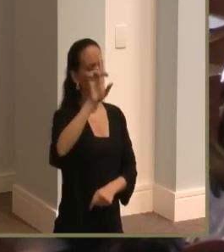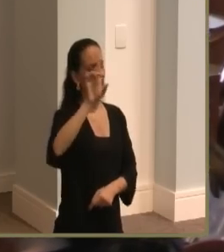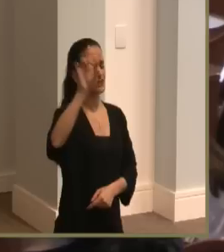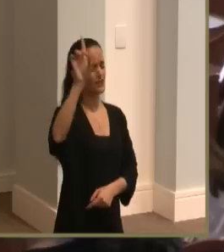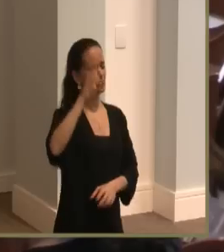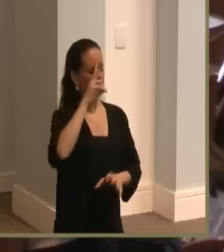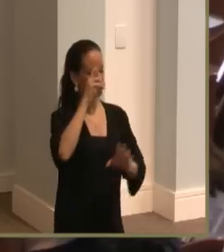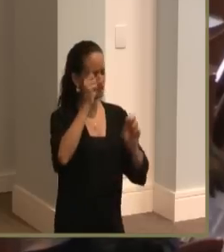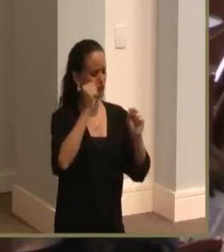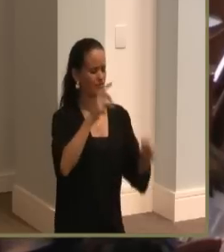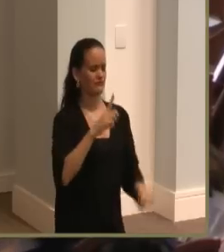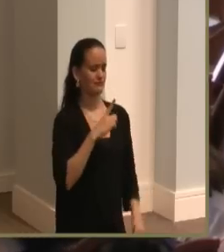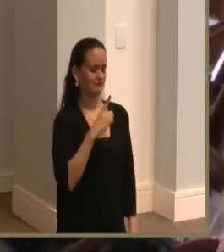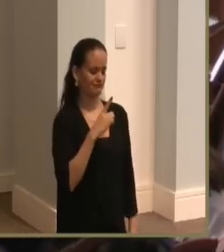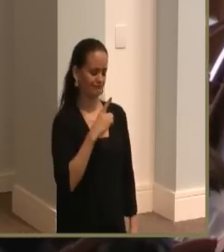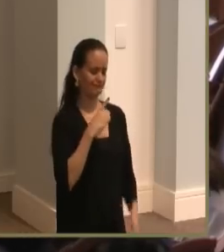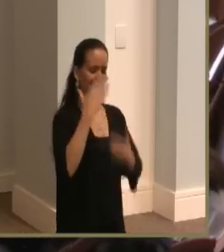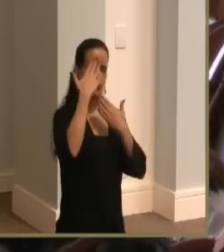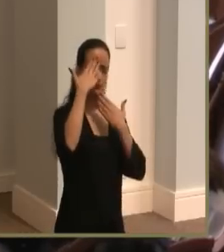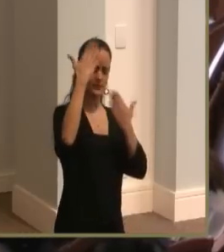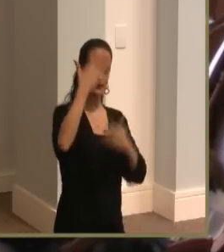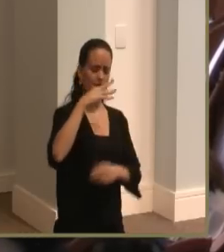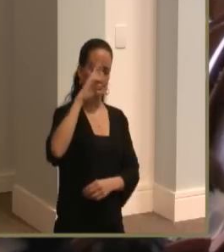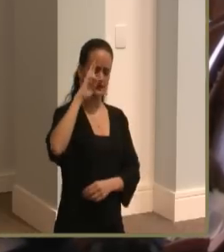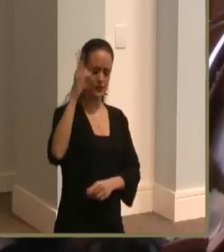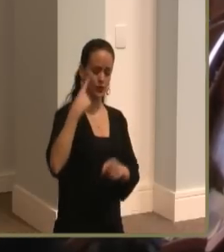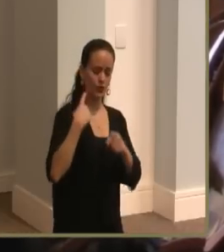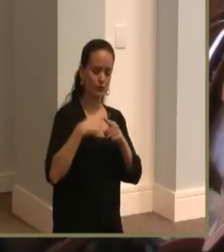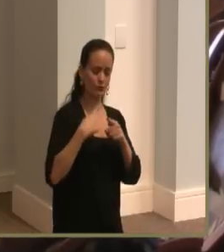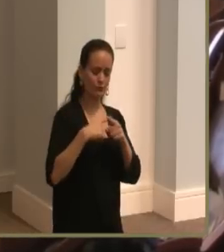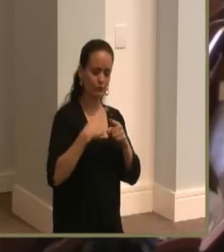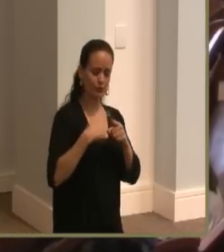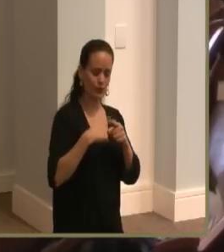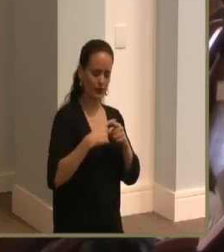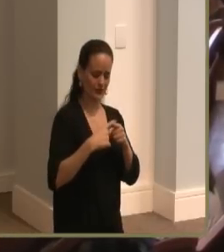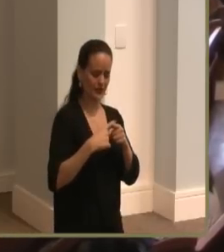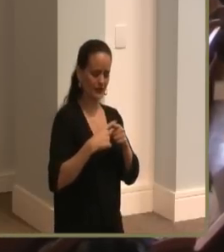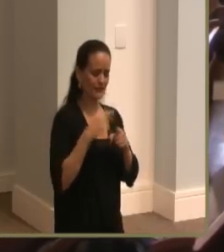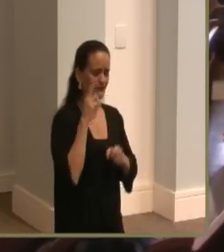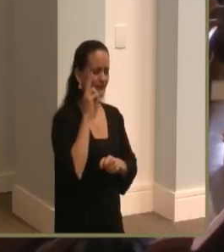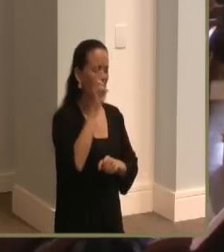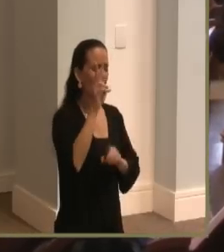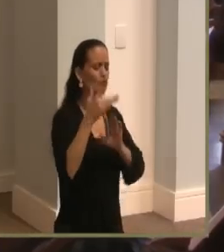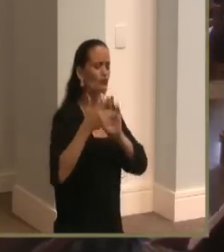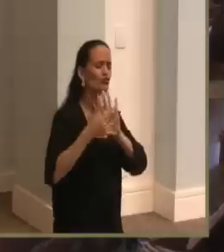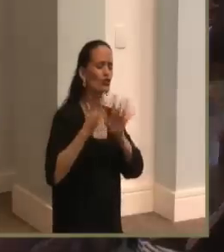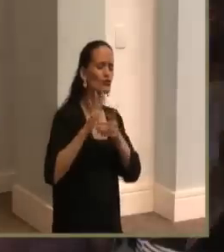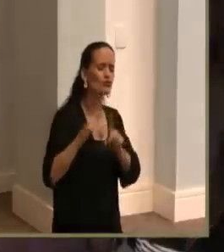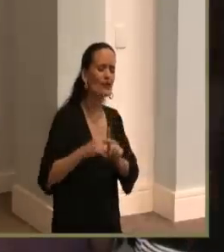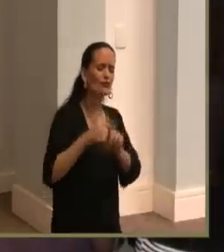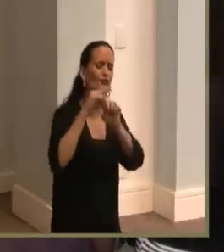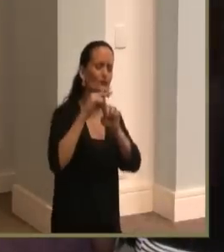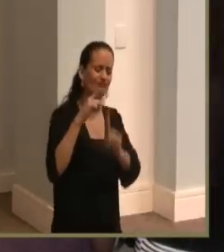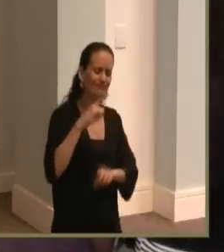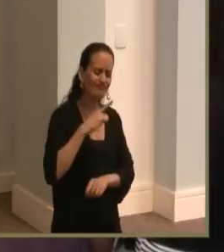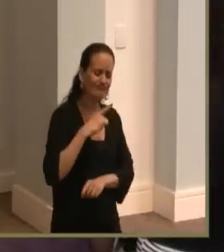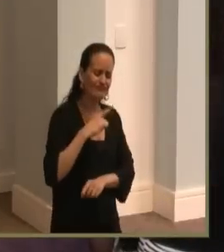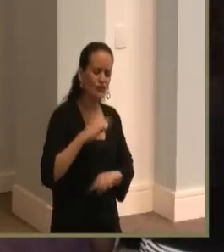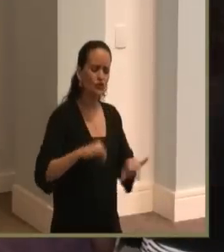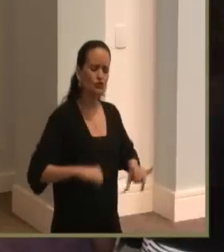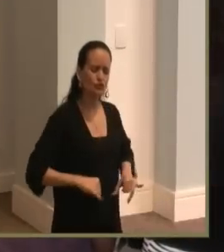suficiente, poderoso. Muito obrigado porque o Senhor, enviando Cristo naquela cruz, para morrer, ó Deus, pelos